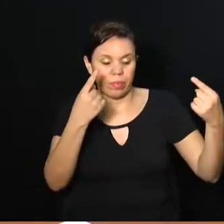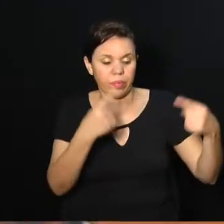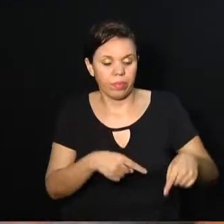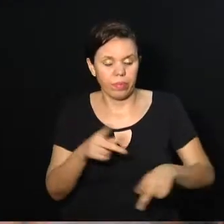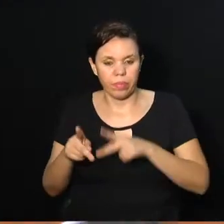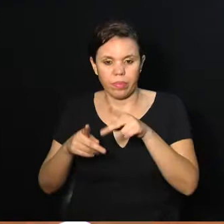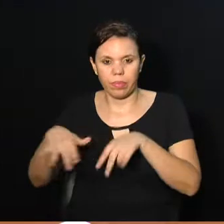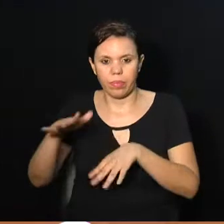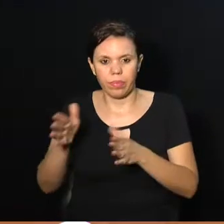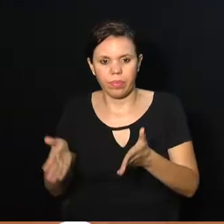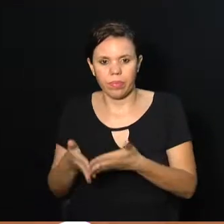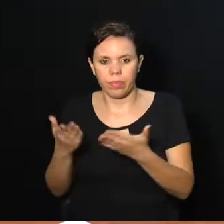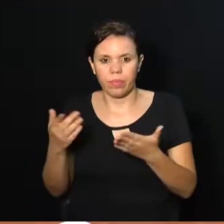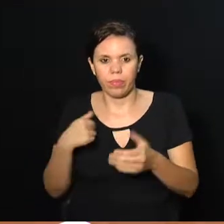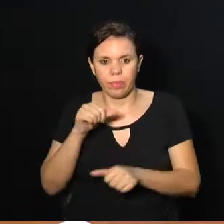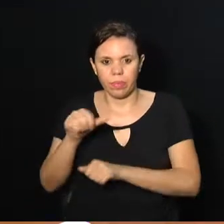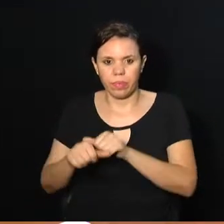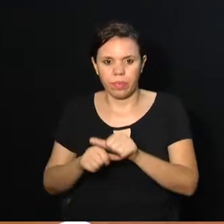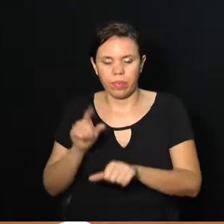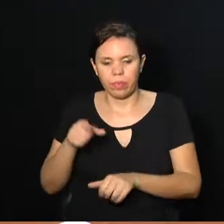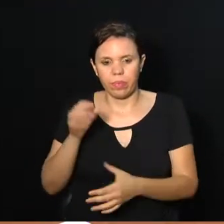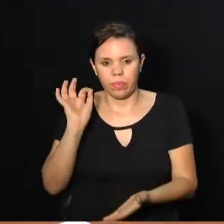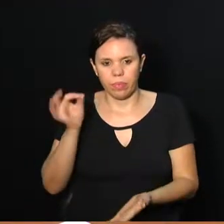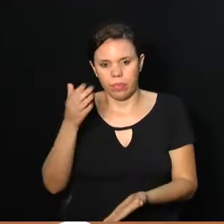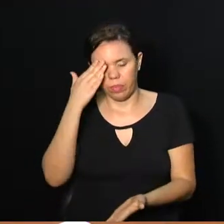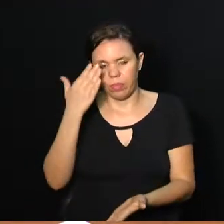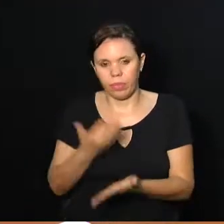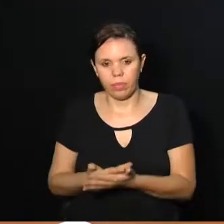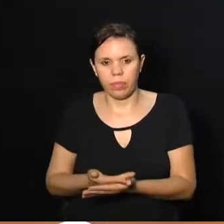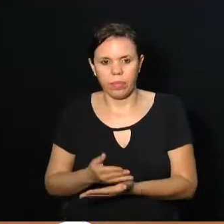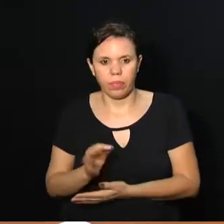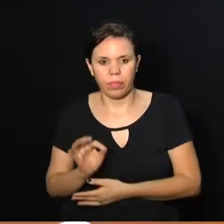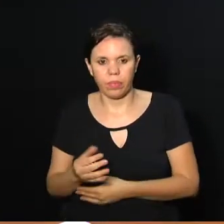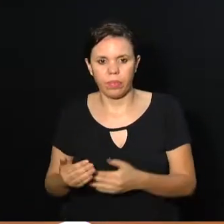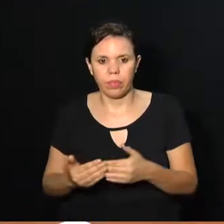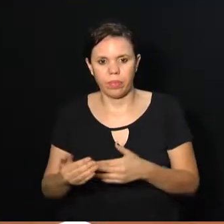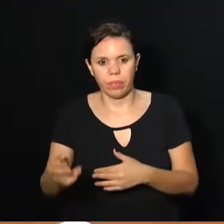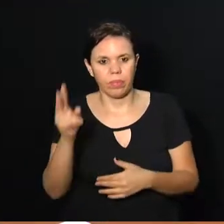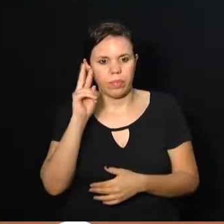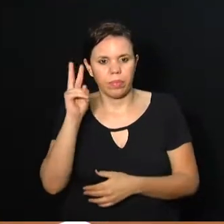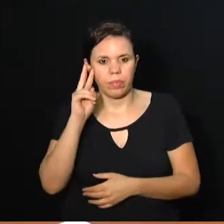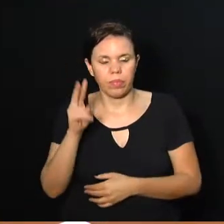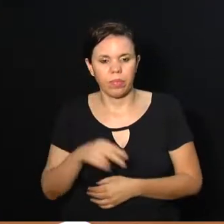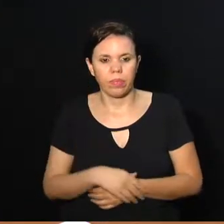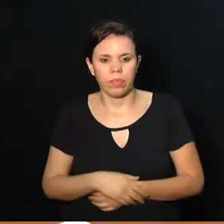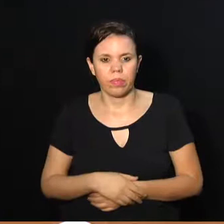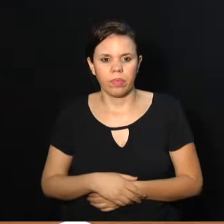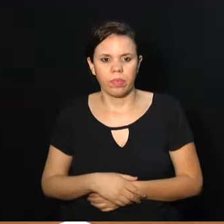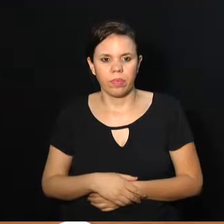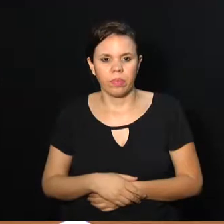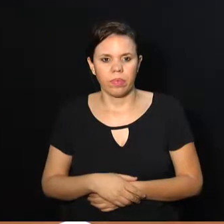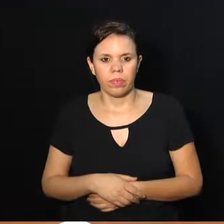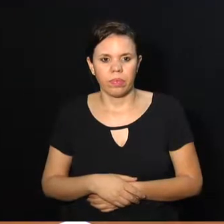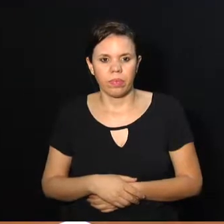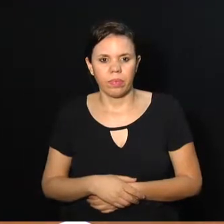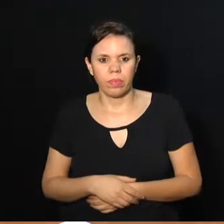população. Mas isso vai mudar, pode ter certeza disso. A partir de segunda-feira